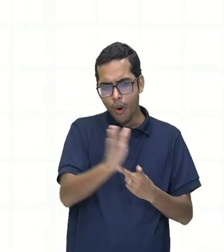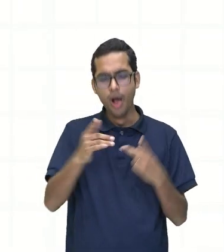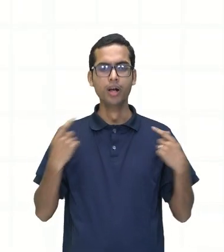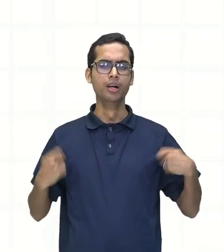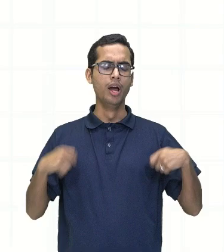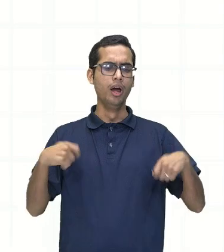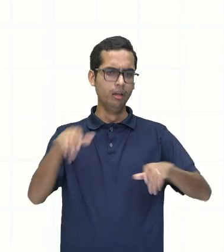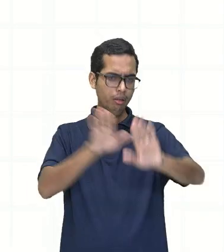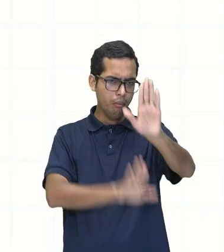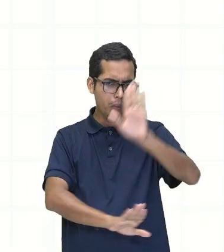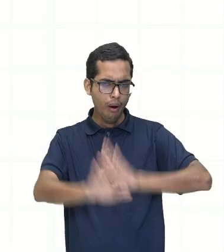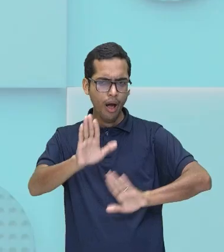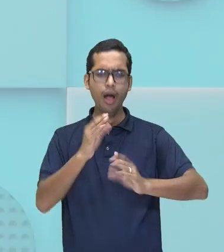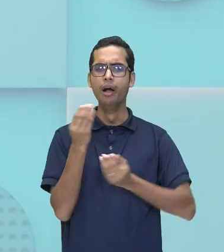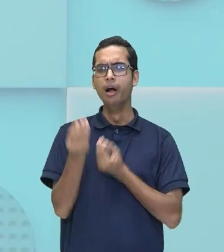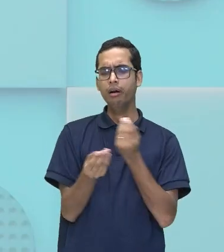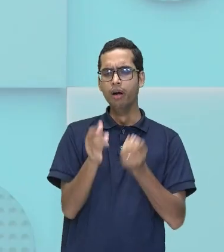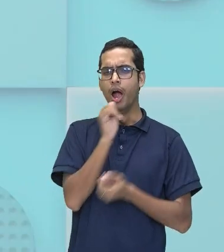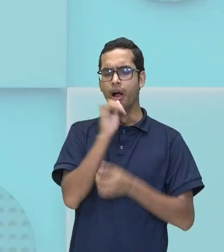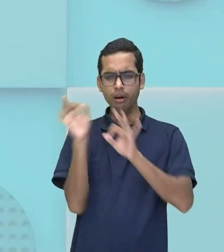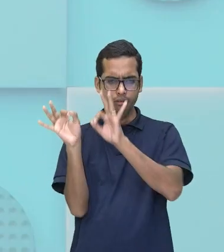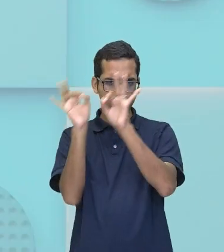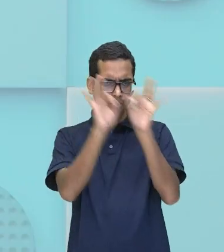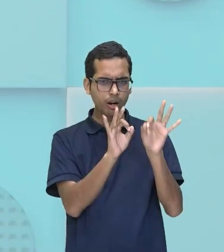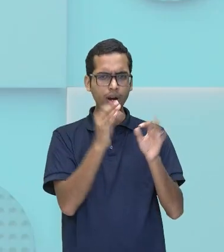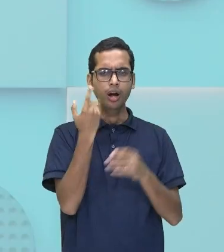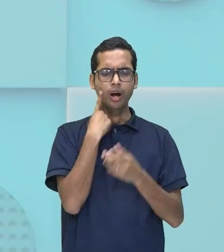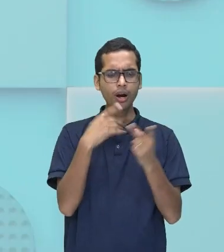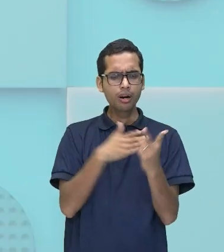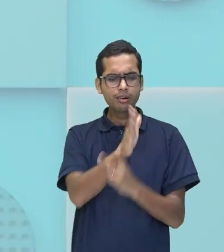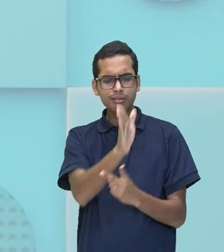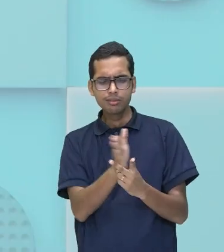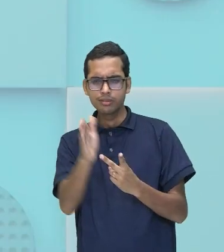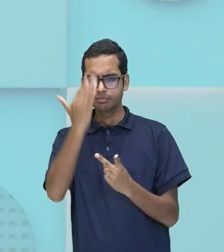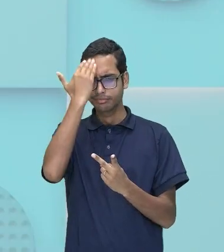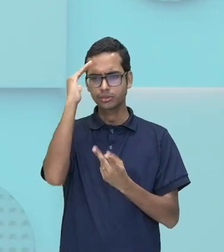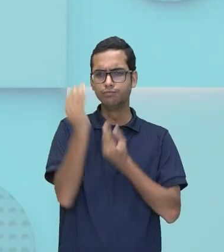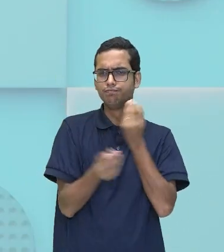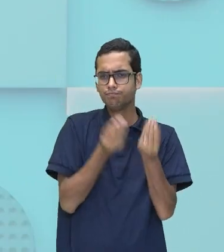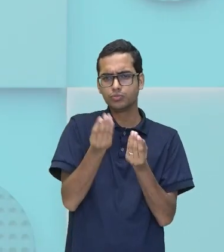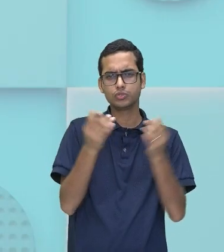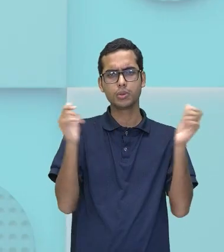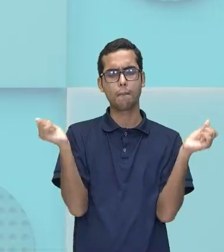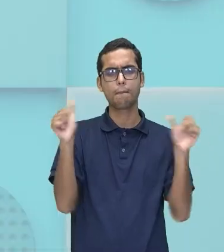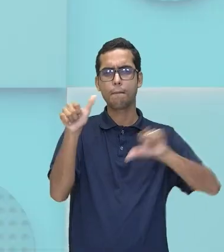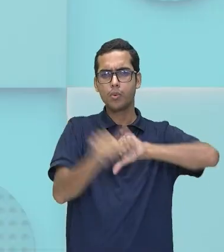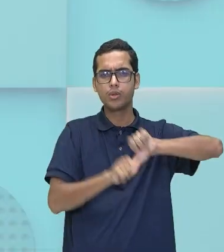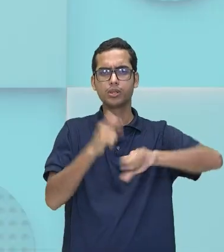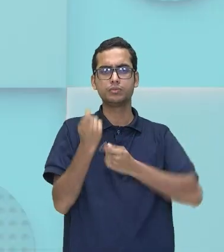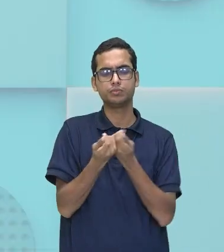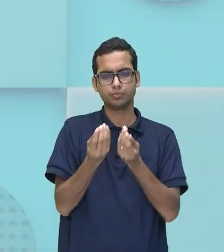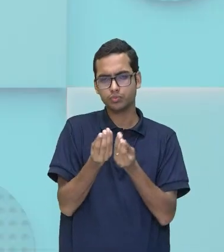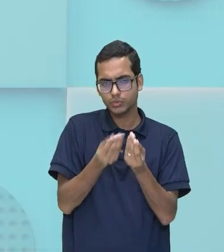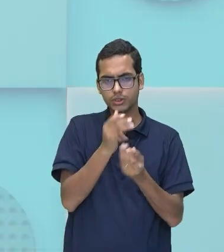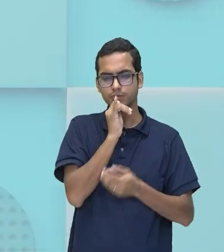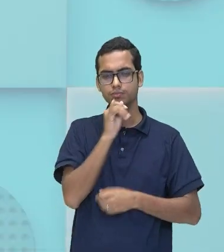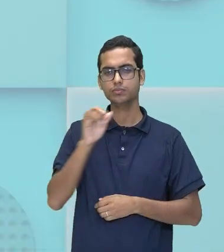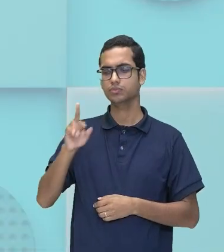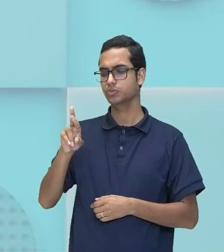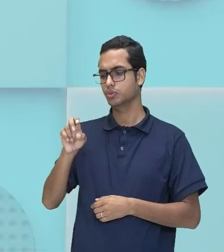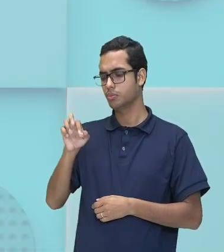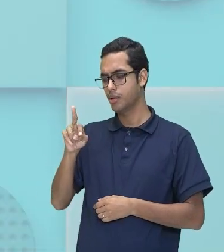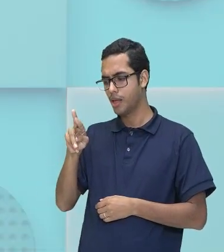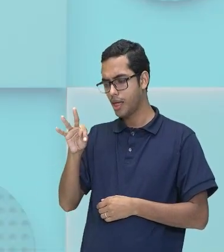a gente poderia tirar a ambiguidade desse enunciado, né? Roberto estava com